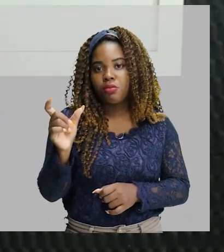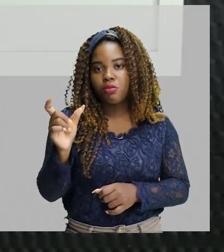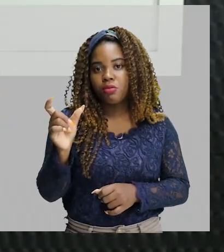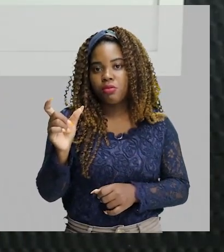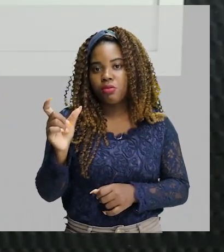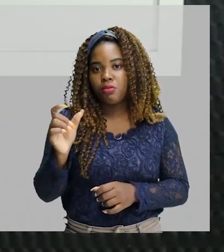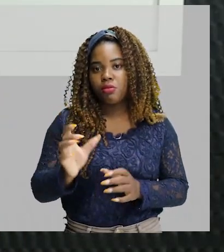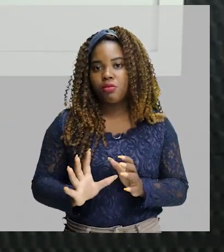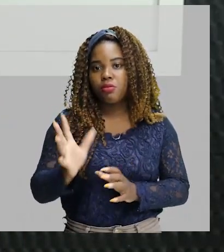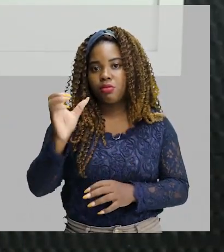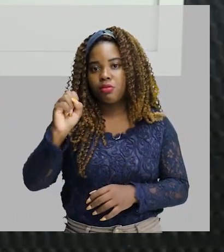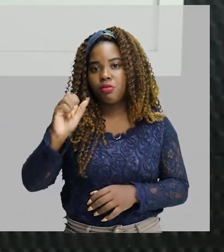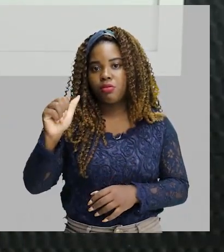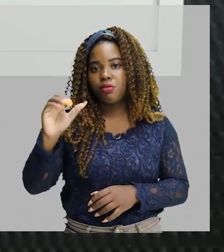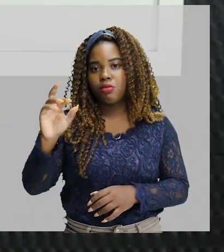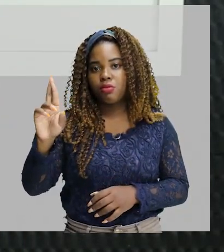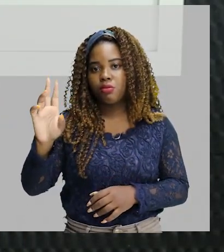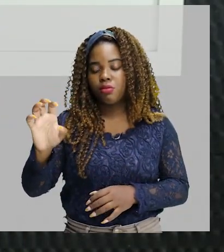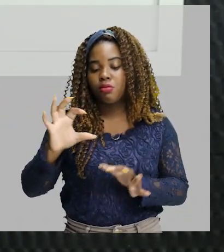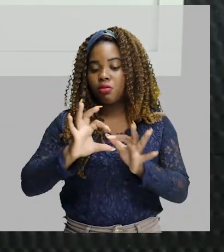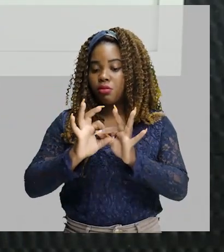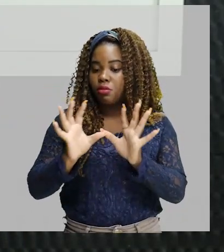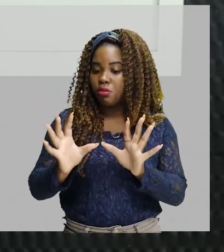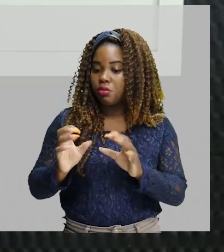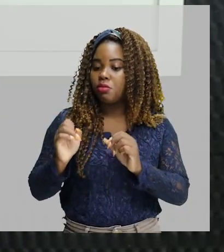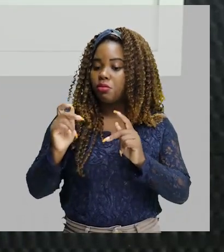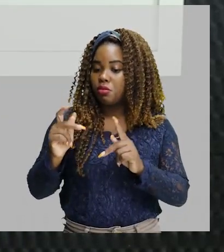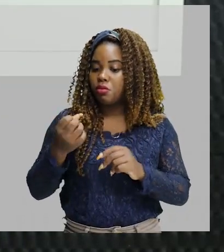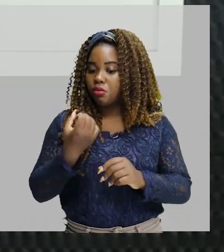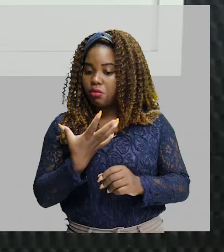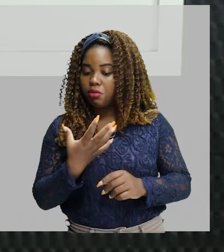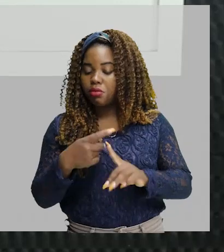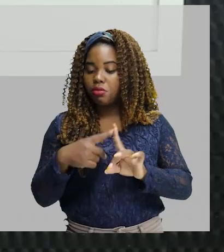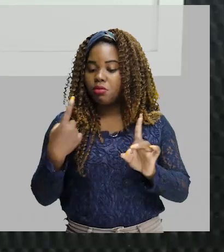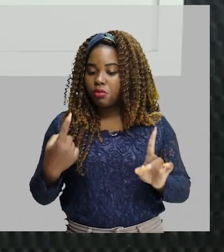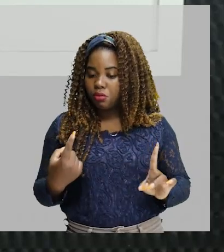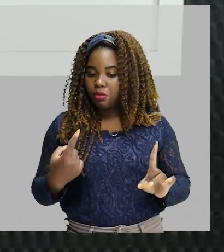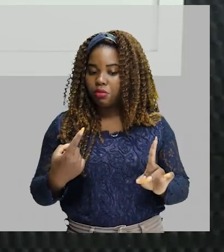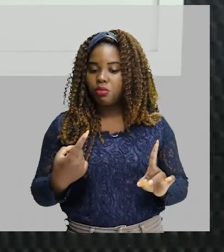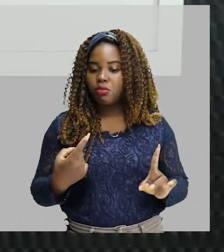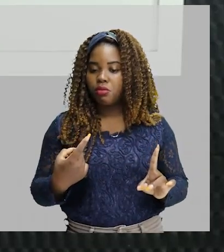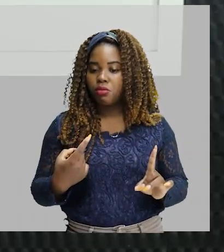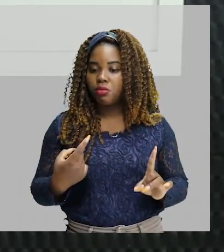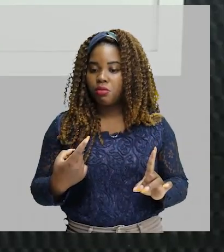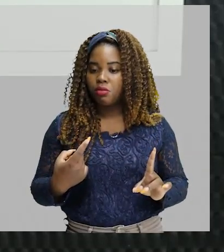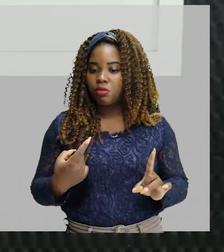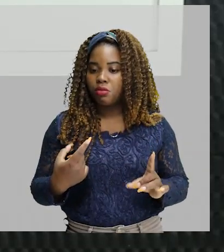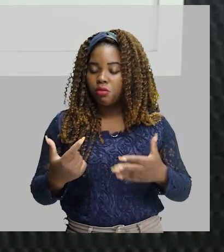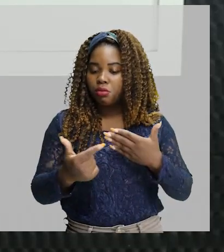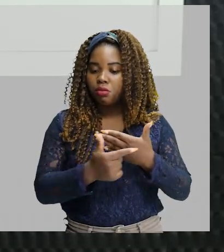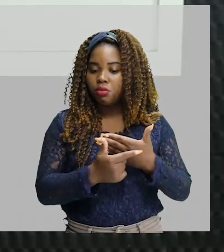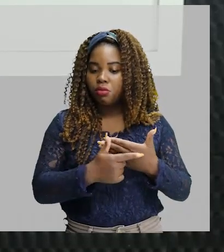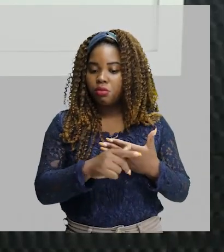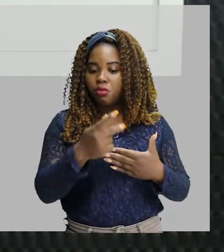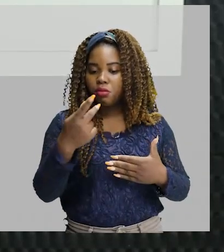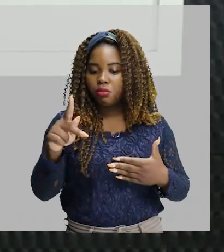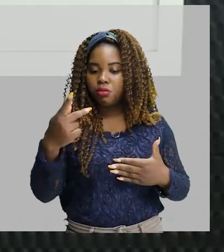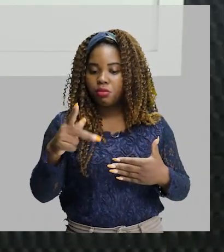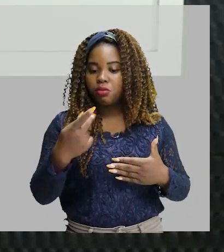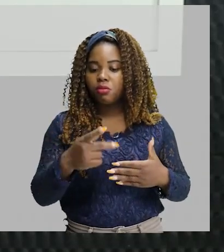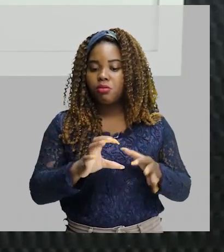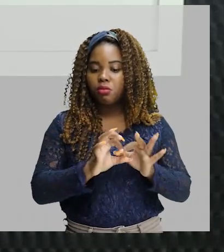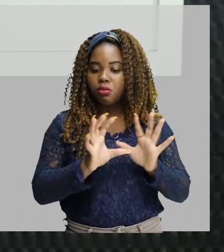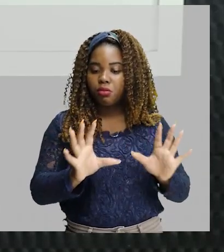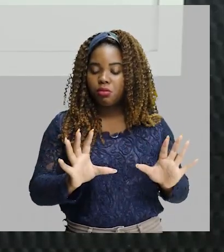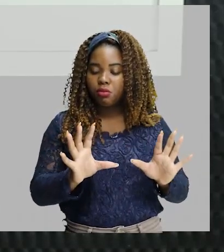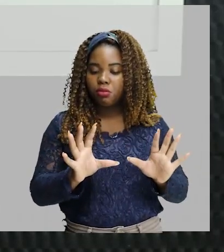foi criada por Sartre. Essa liberdade ela é absoluta, mas enquanto funciona como liberdade